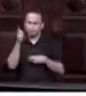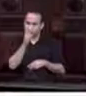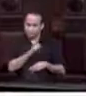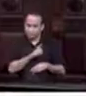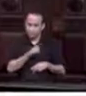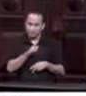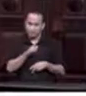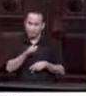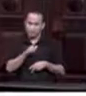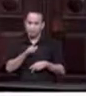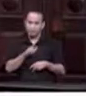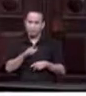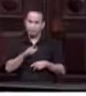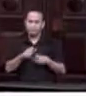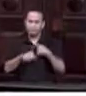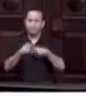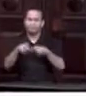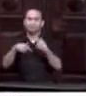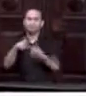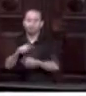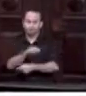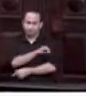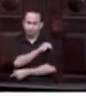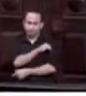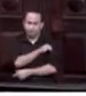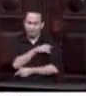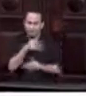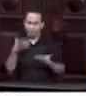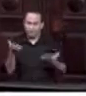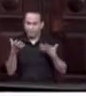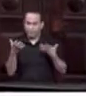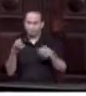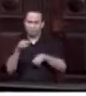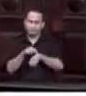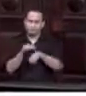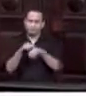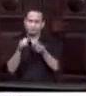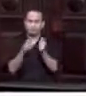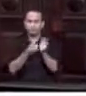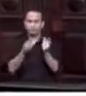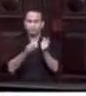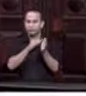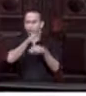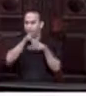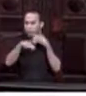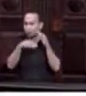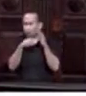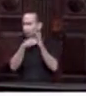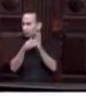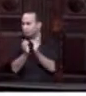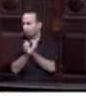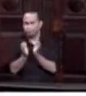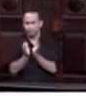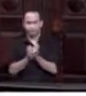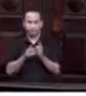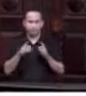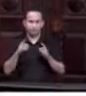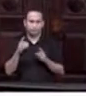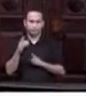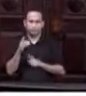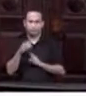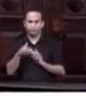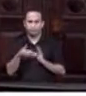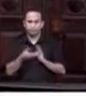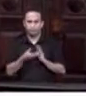Rio desse buraco. De modo que eu quero, neste momento, parabenizar todos os parlamentares. Nós temos no